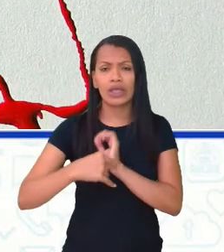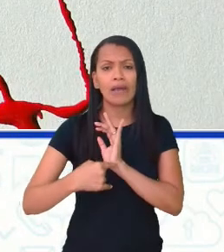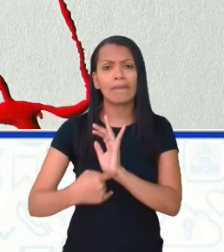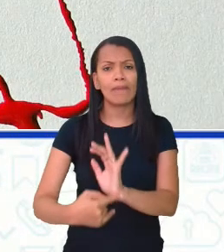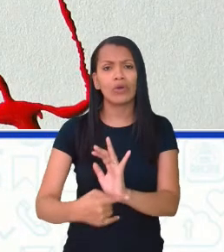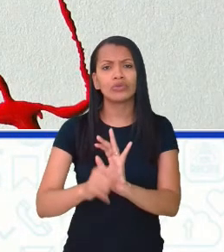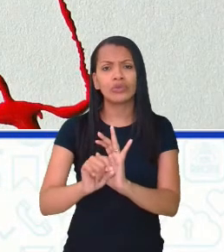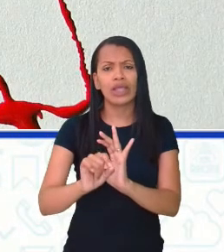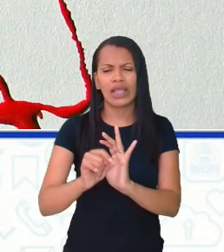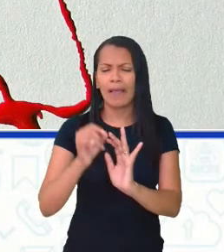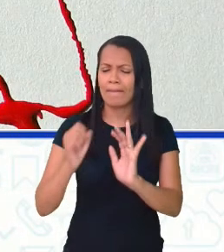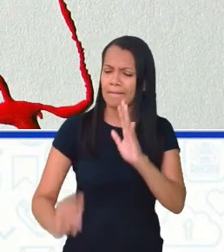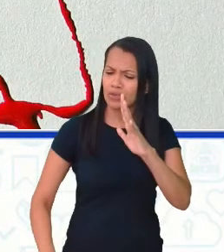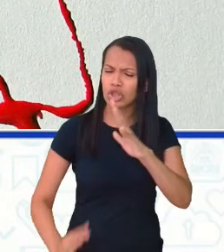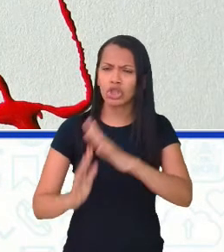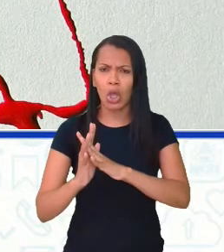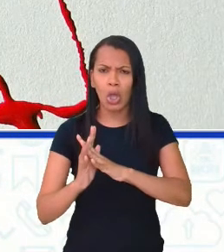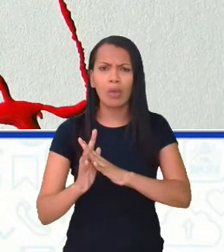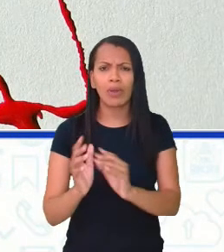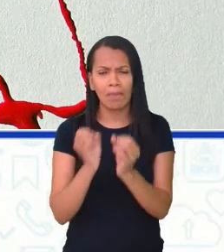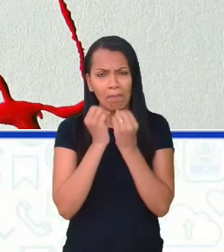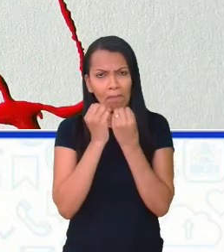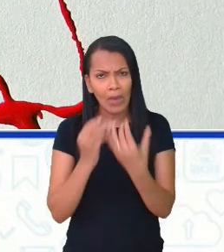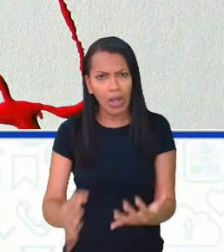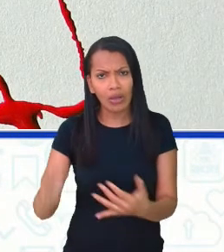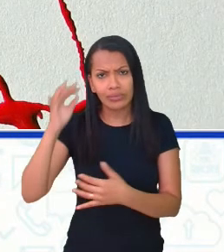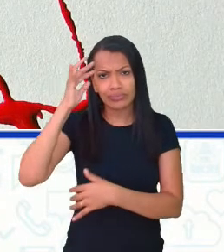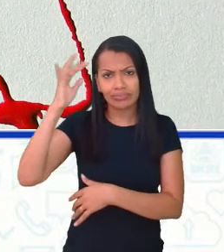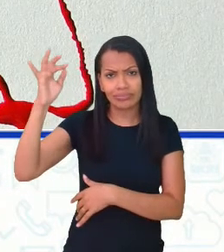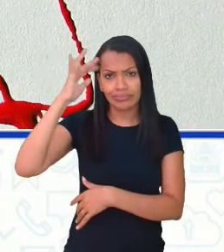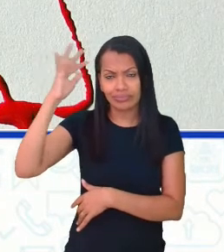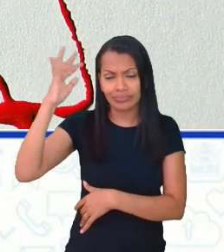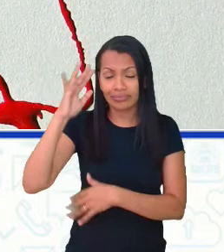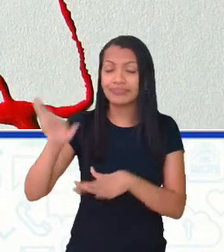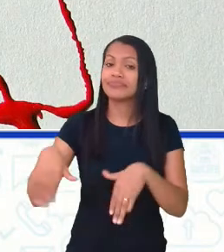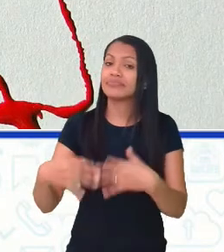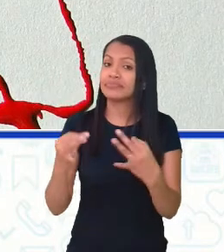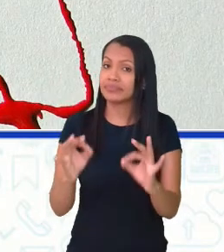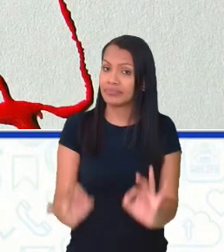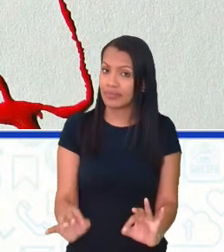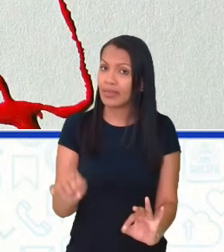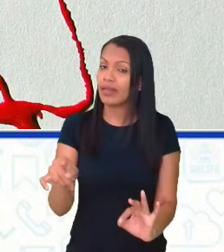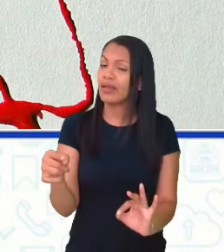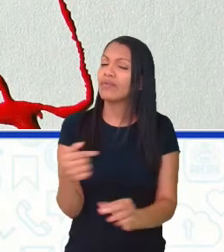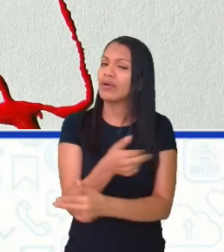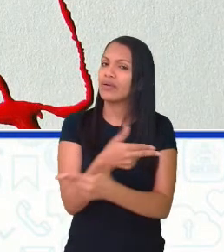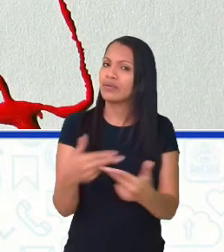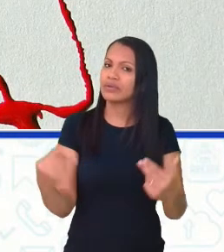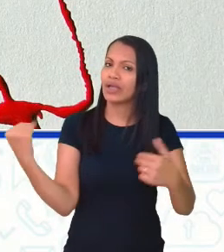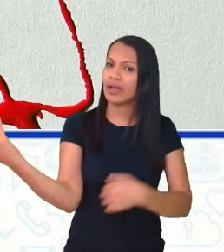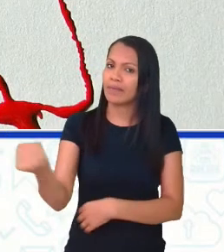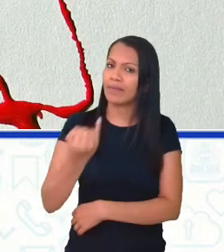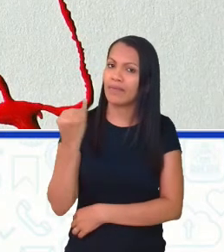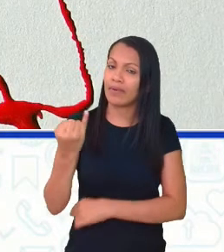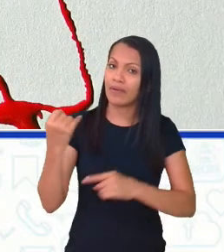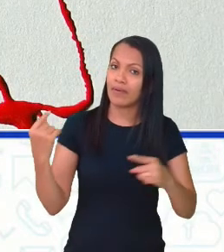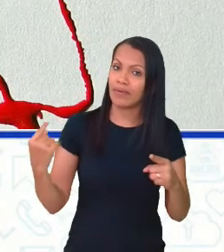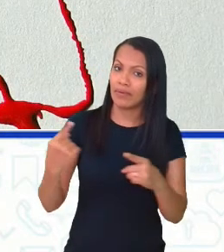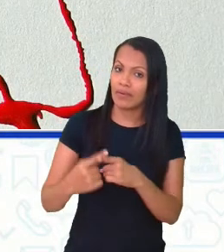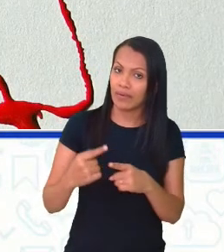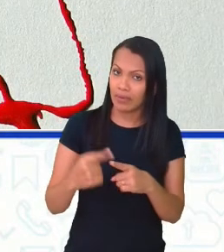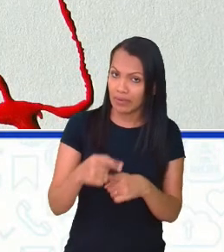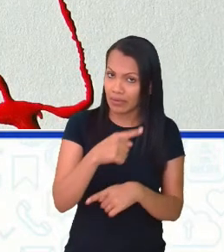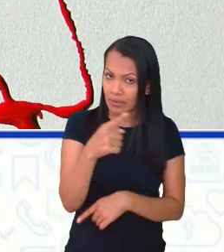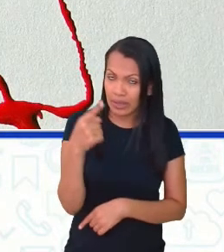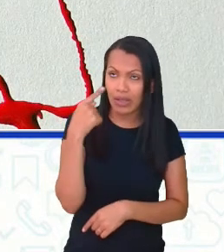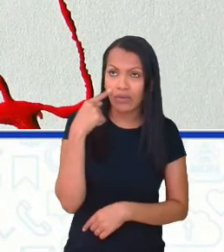aqui. Então, é uma reflexão completamente diferenciada, tá certo? Esse ponto é um ponto importante da crônica, porque embora ela